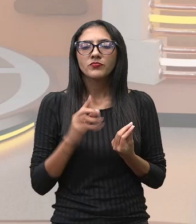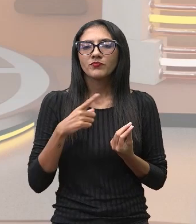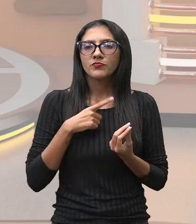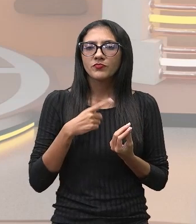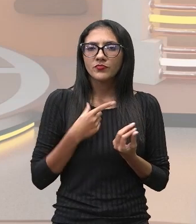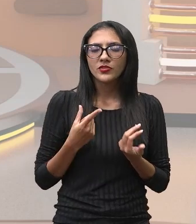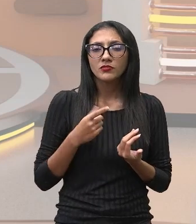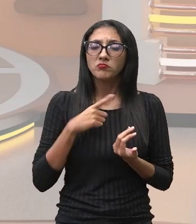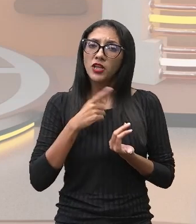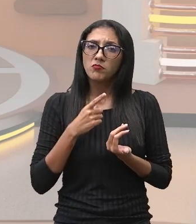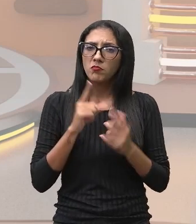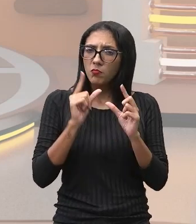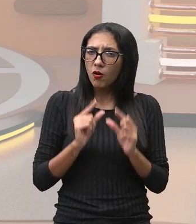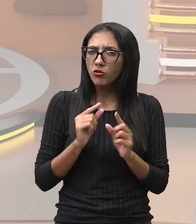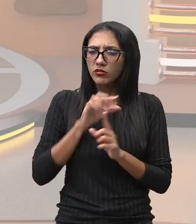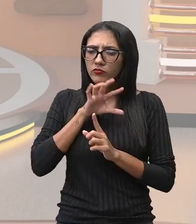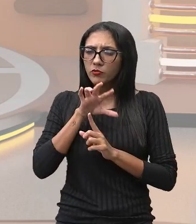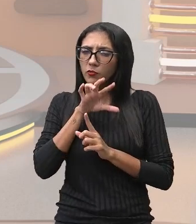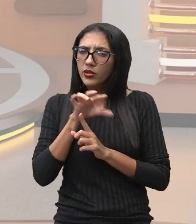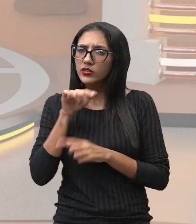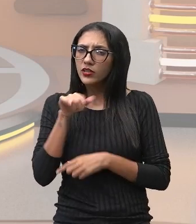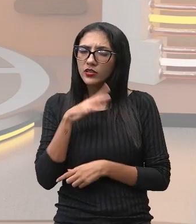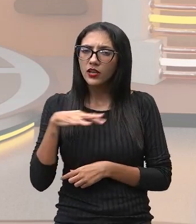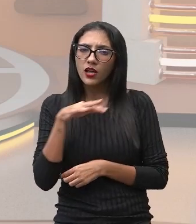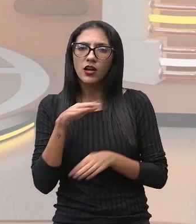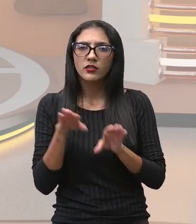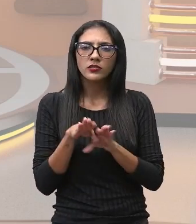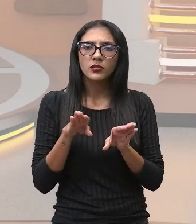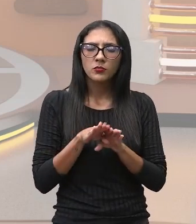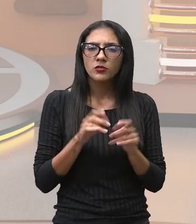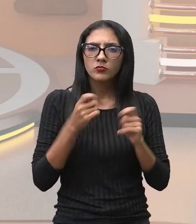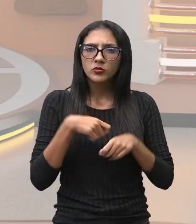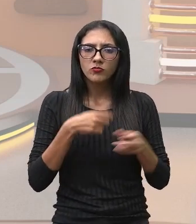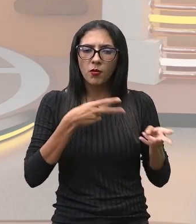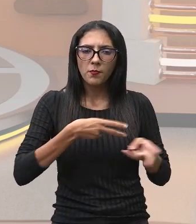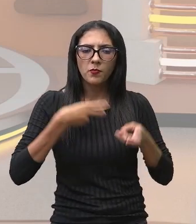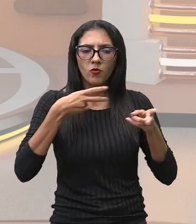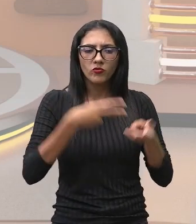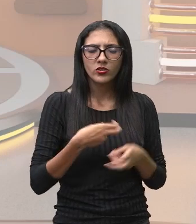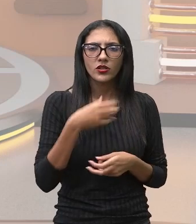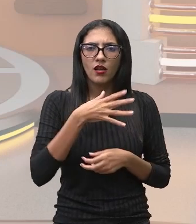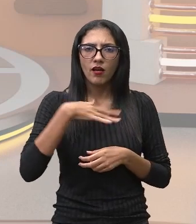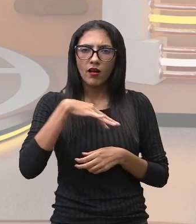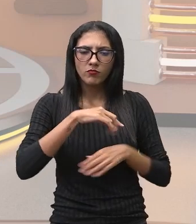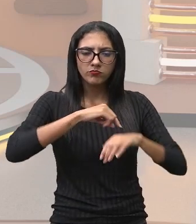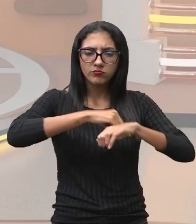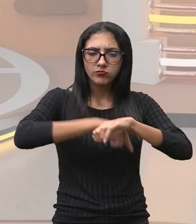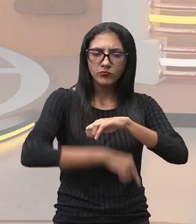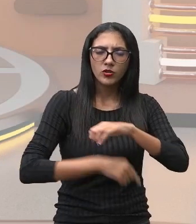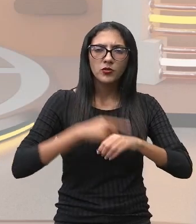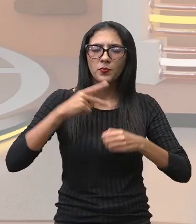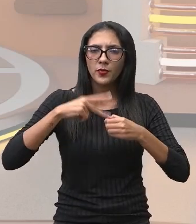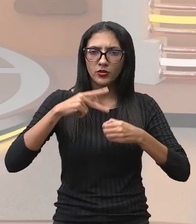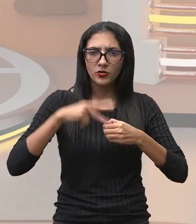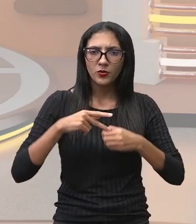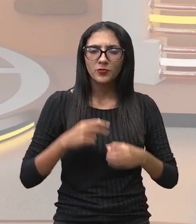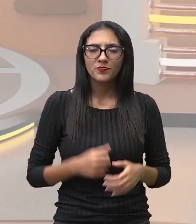criando uma influência no Iraque, né, explorando as reservas de petróleo do